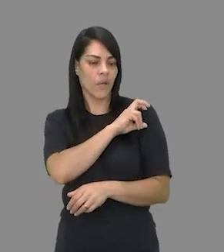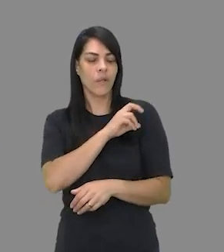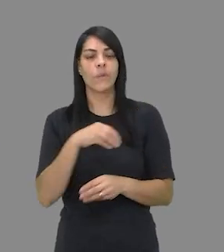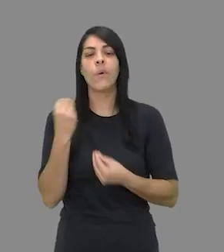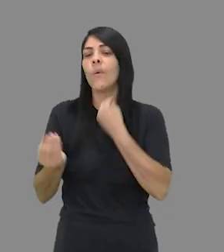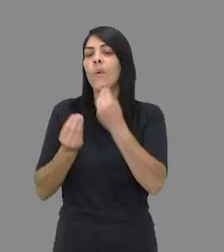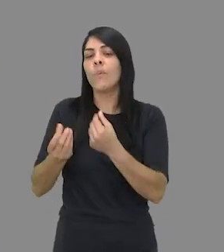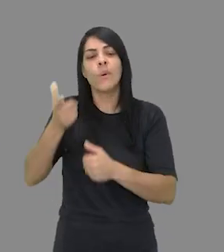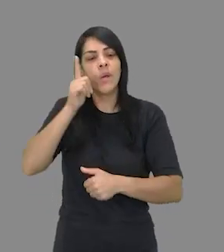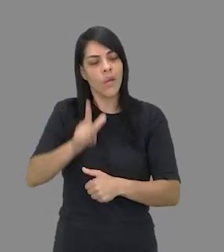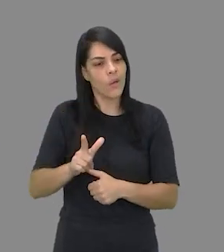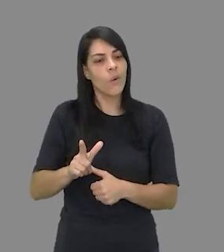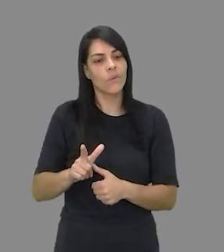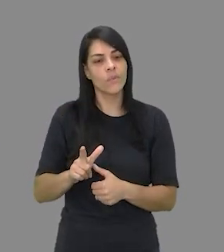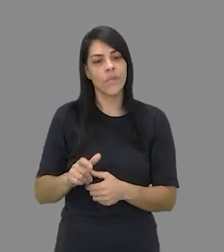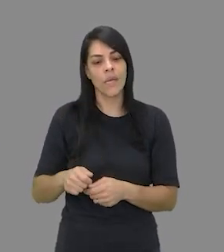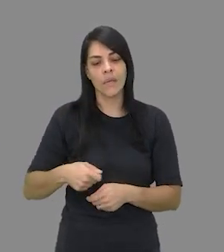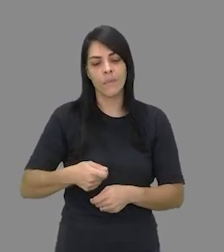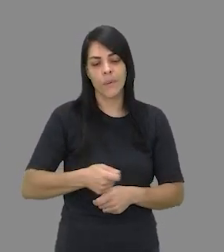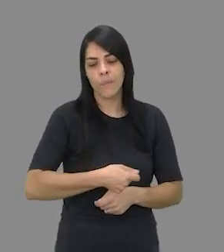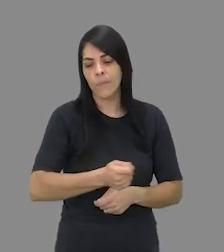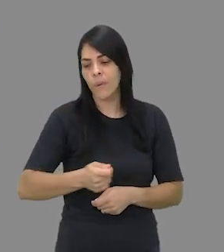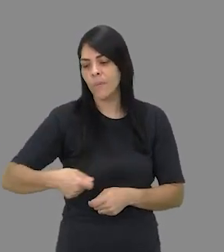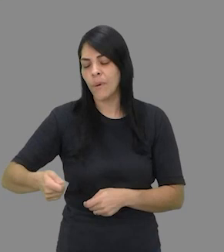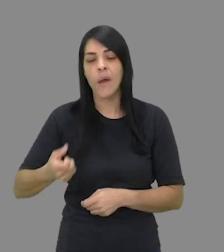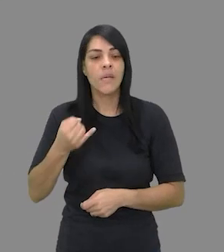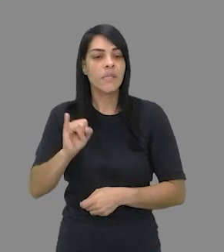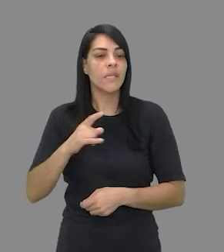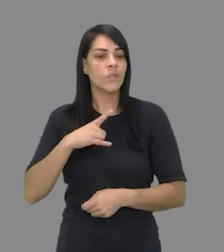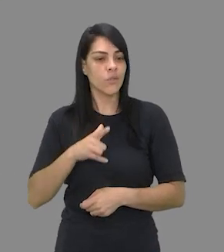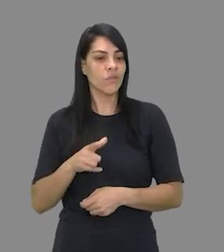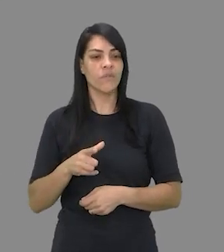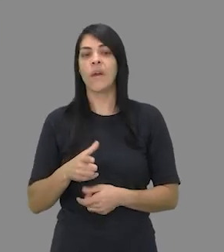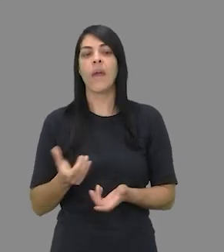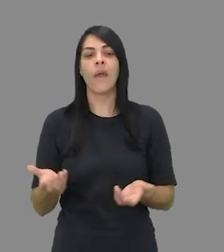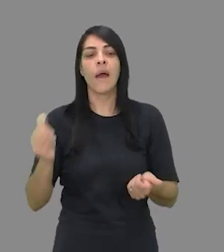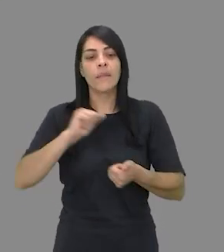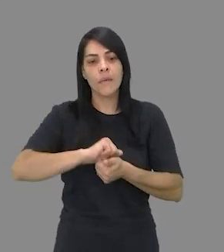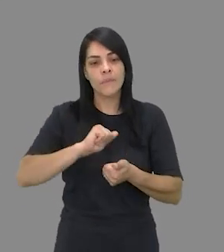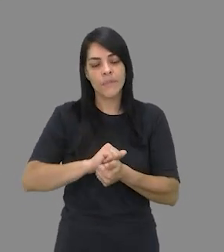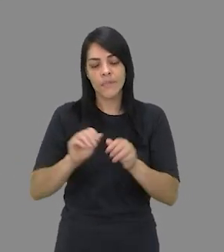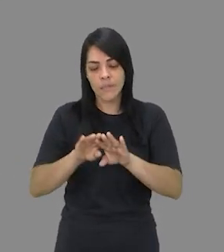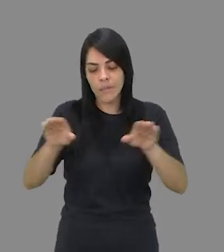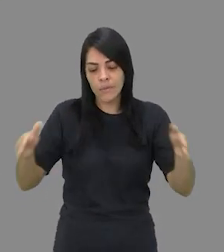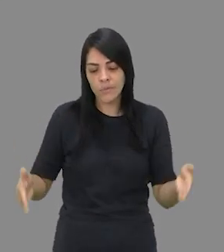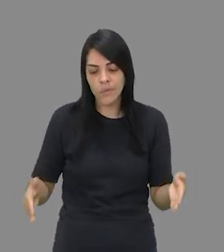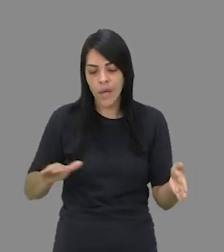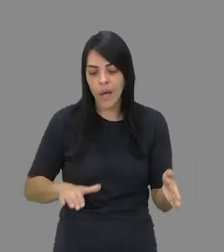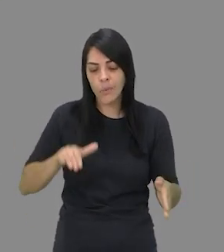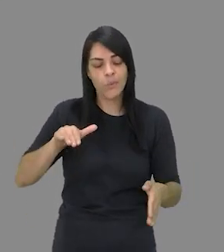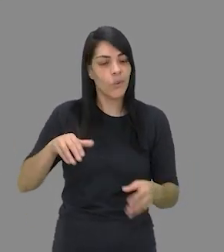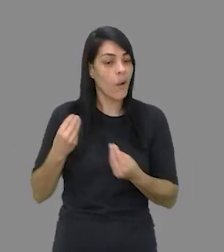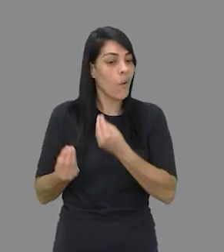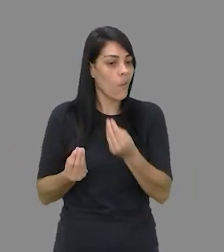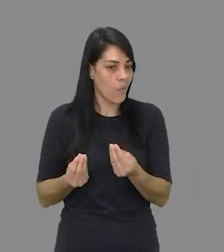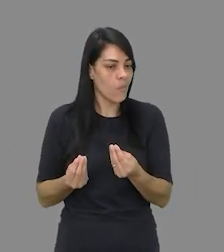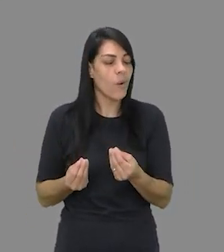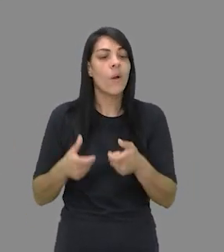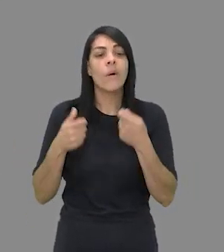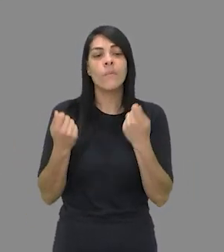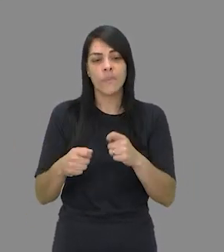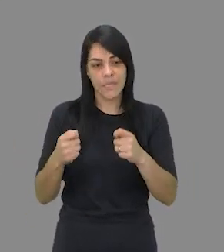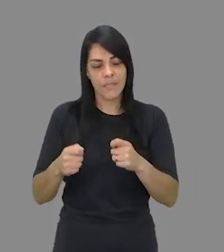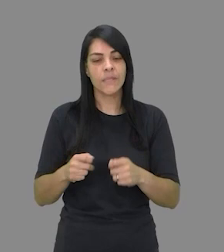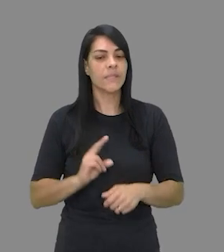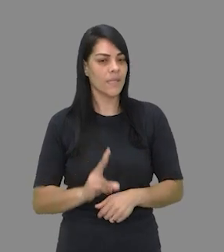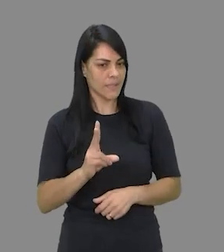consegue jogar o tênis se não tiver uma adaptação também da altura da mesa, né? Do tênis de mesa, por exemplo. Então, essas adaptações